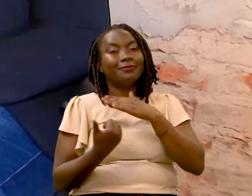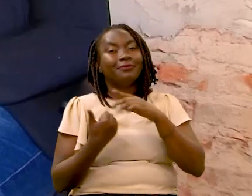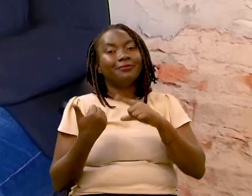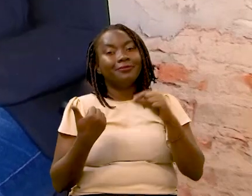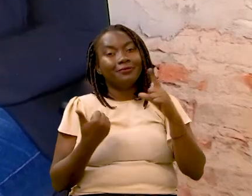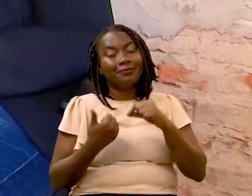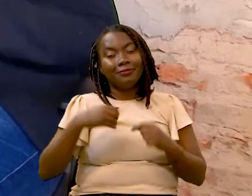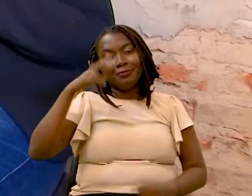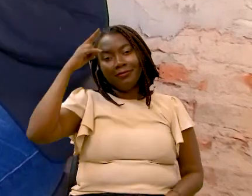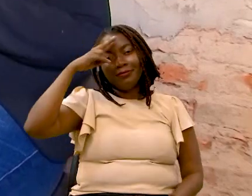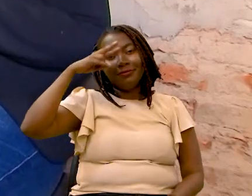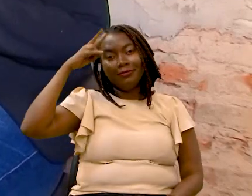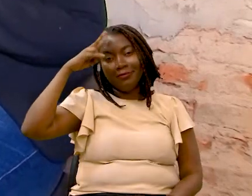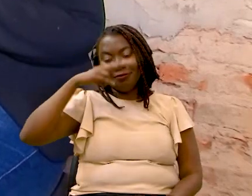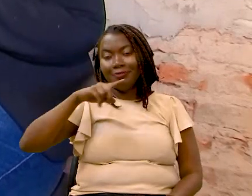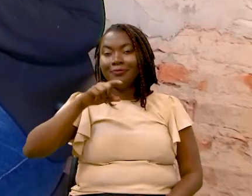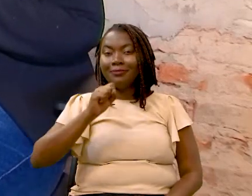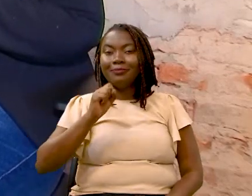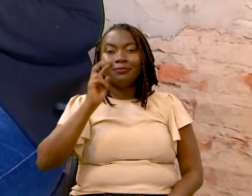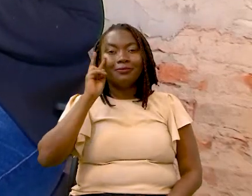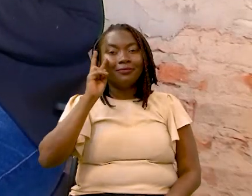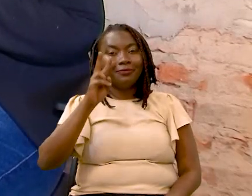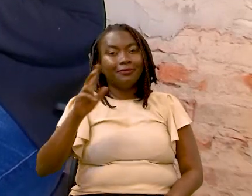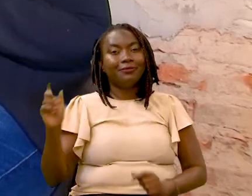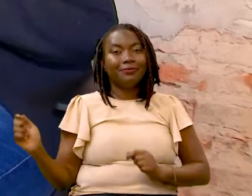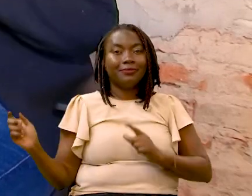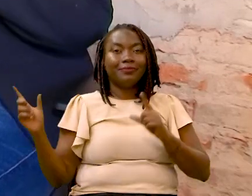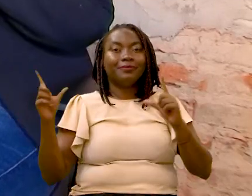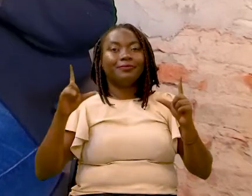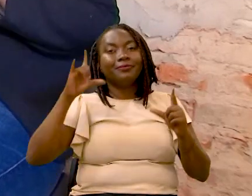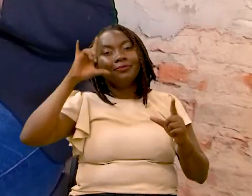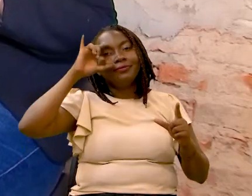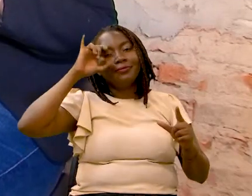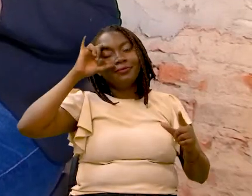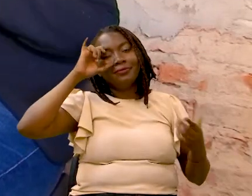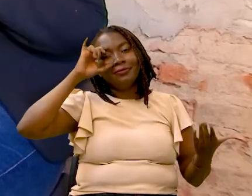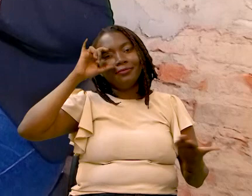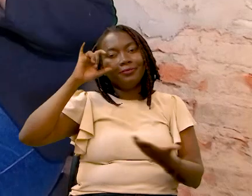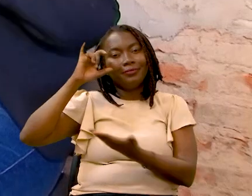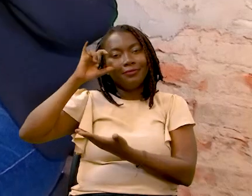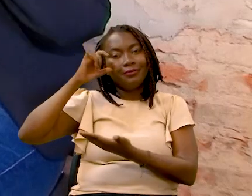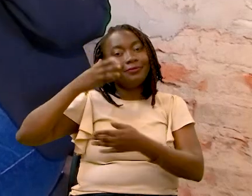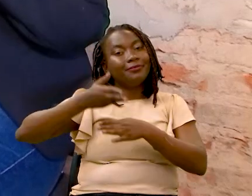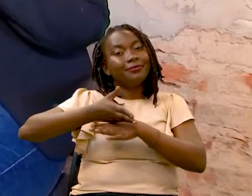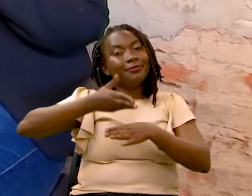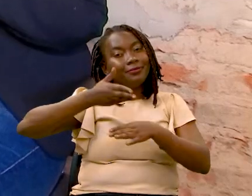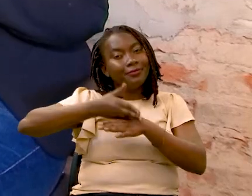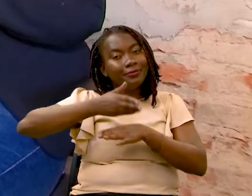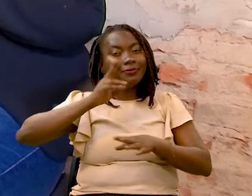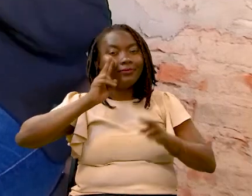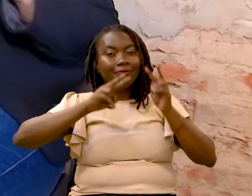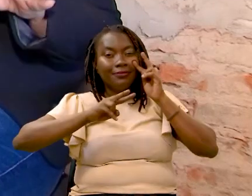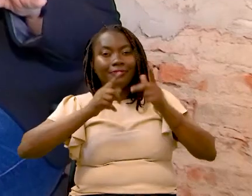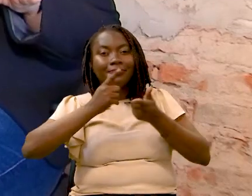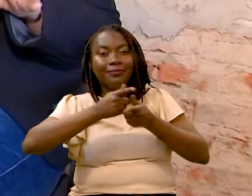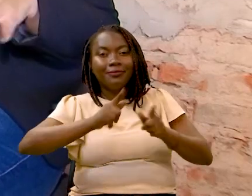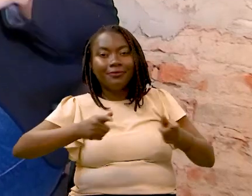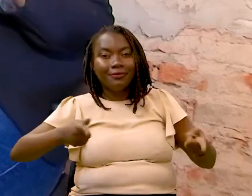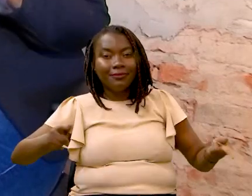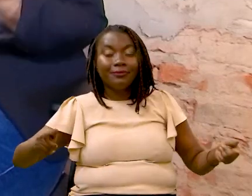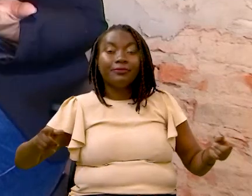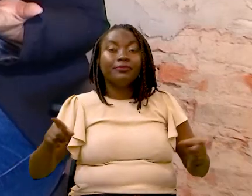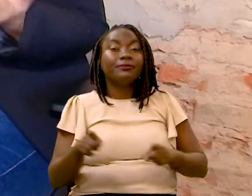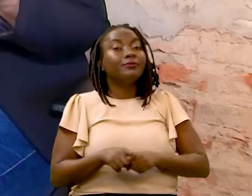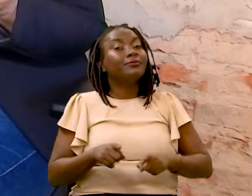Ser Empreendedor. Lembrando que você pode ver aí na sua tela o Instagram da Lívia, entrar lá nessa galeria